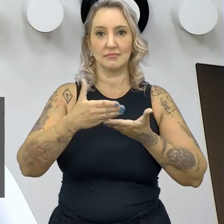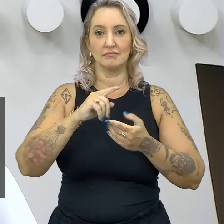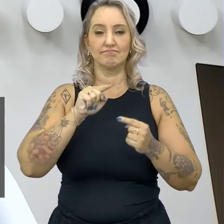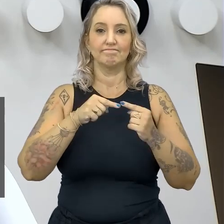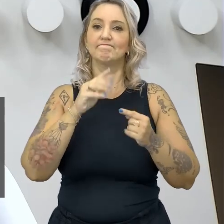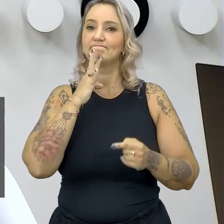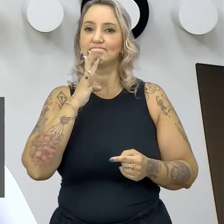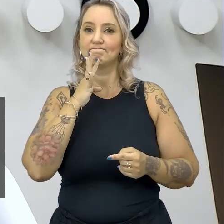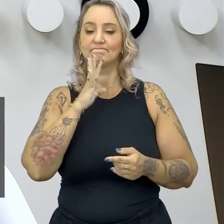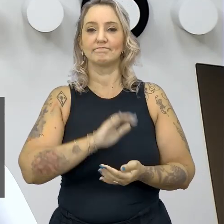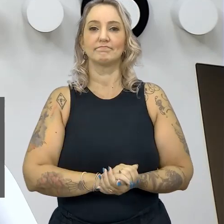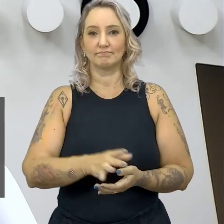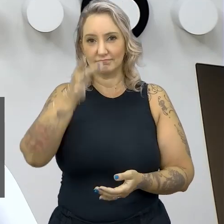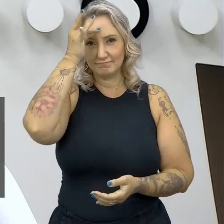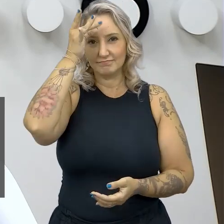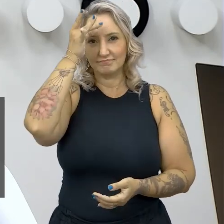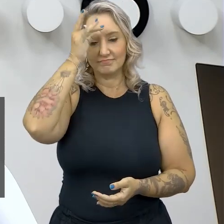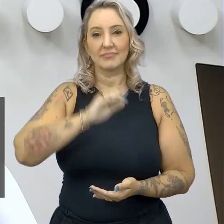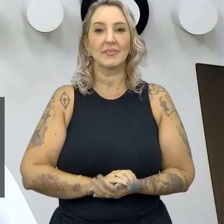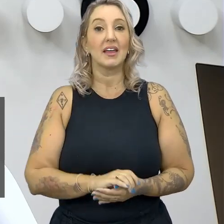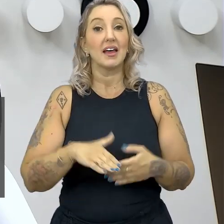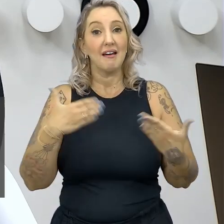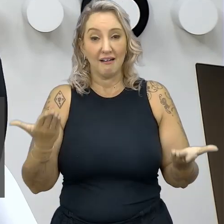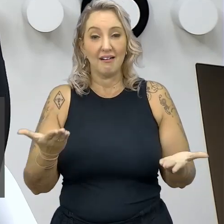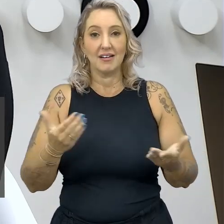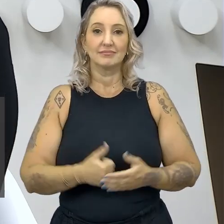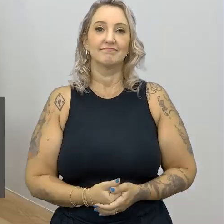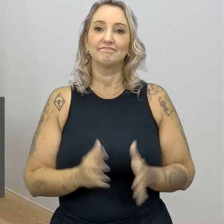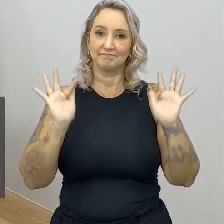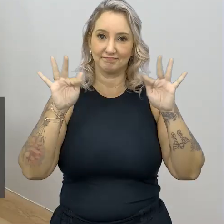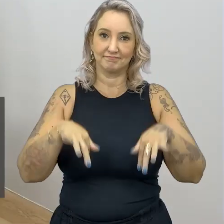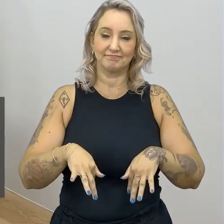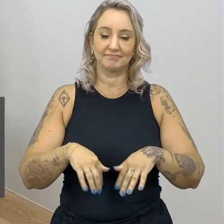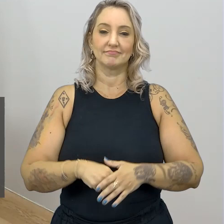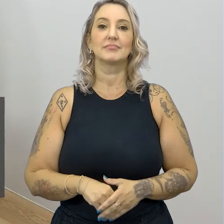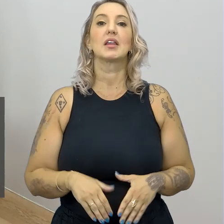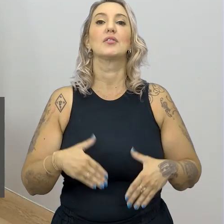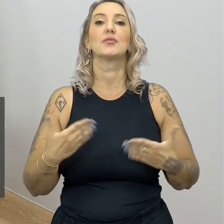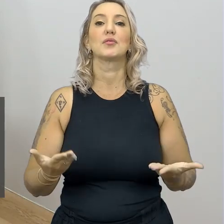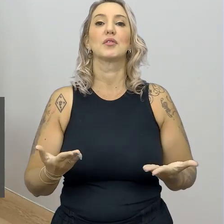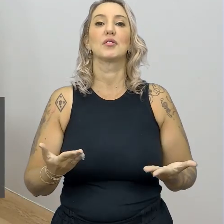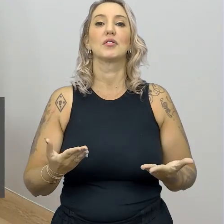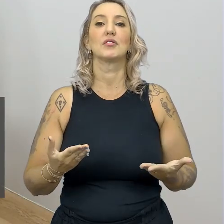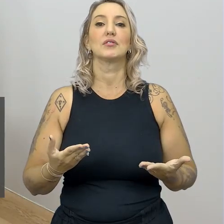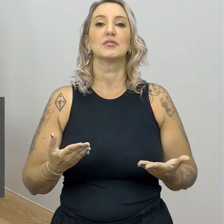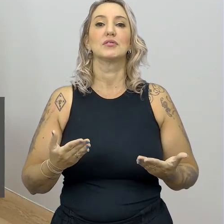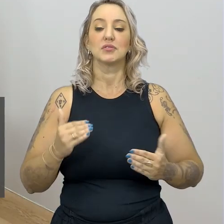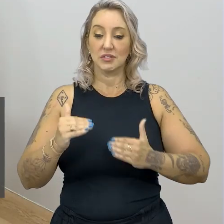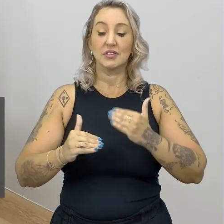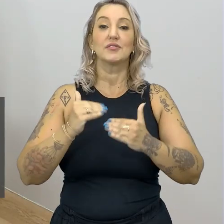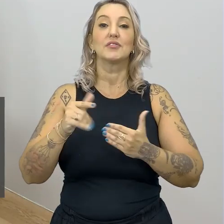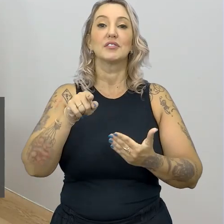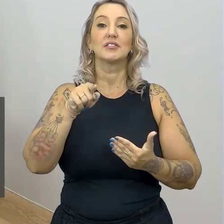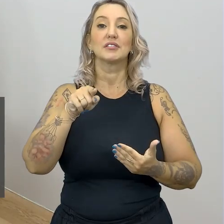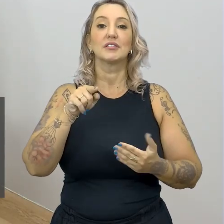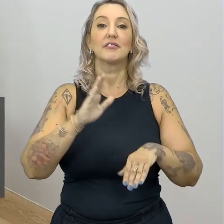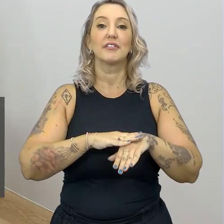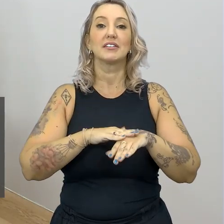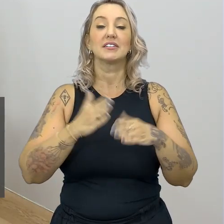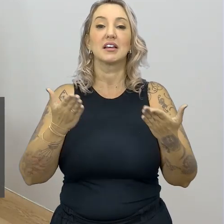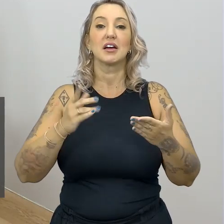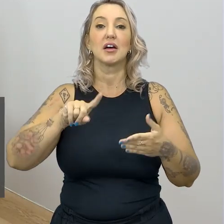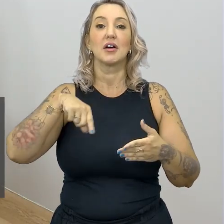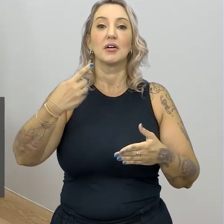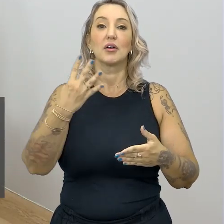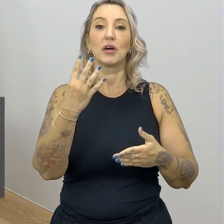de conhecimento, né? Isso. E aí, pessoal, chegamos praticamente ao final, mas qual é o desdobramento que vocês vão ter que fazer nos